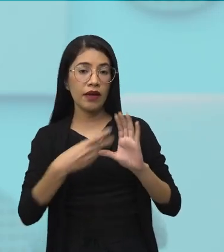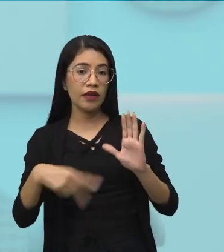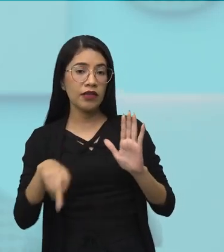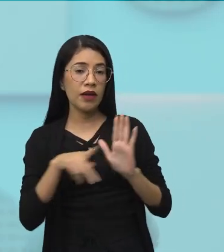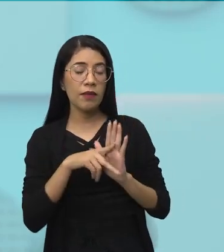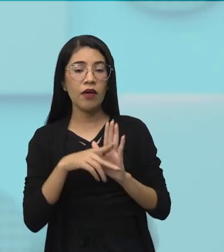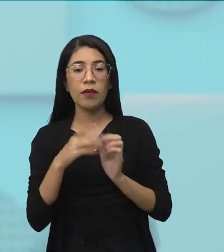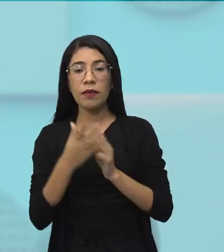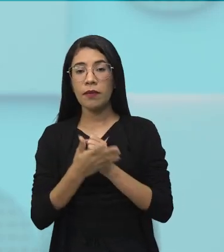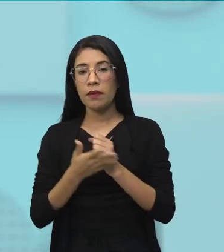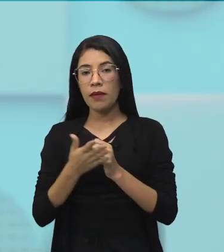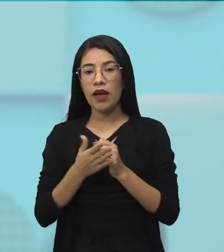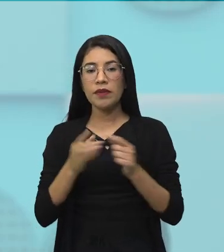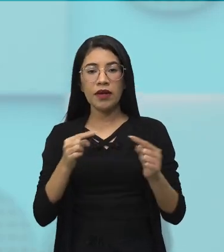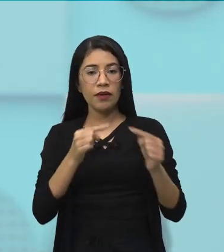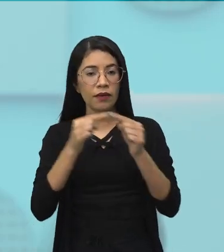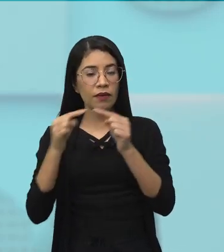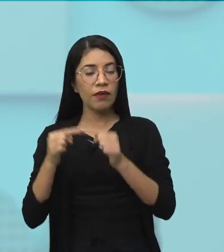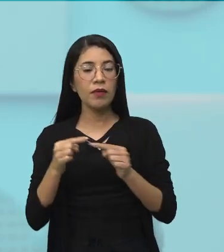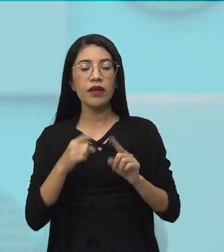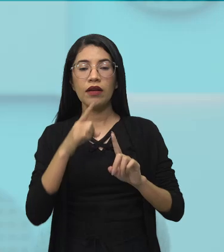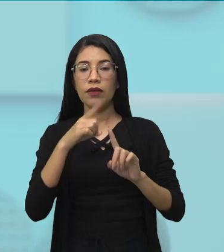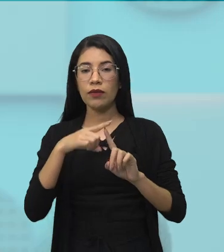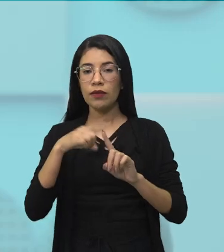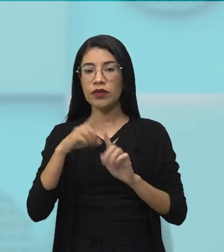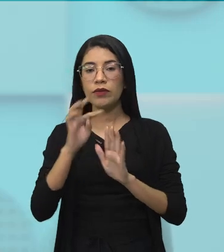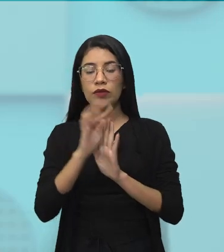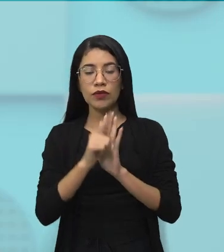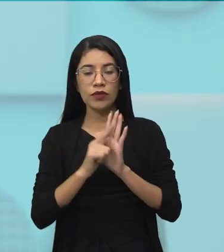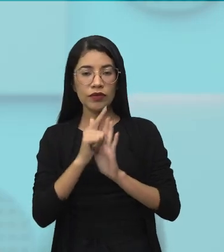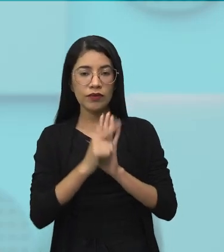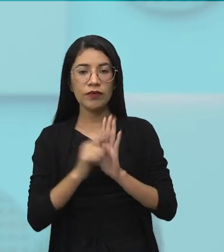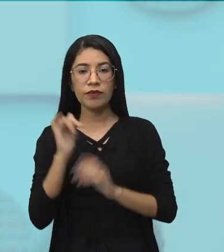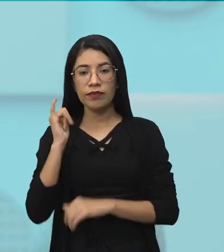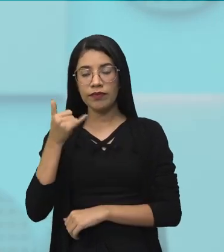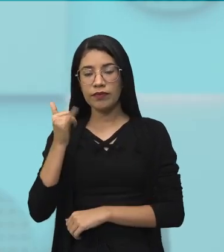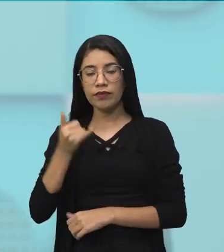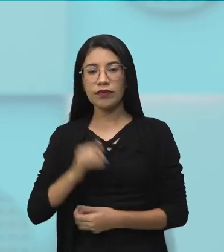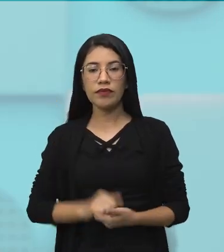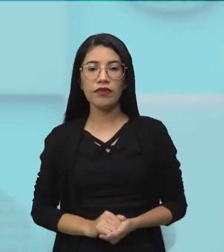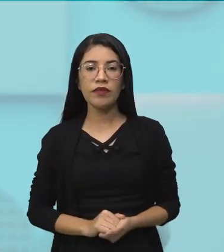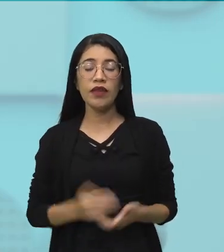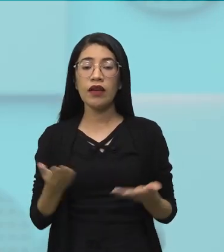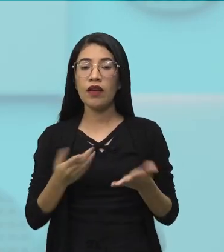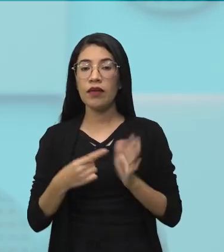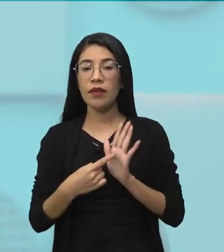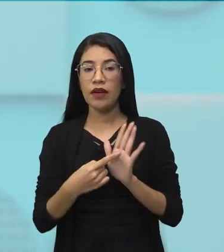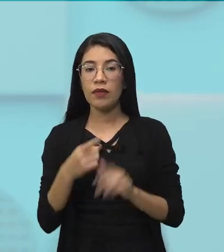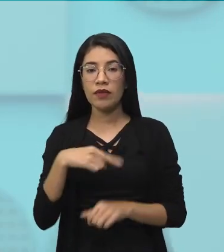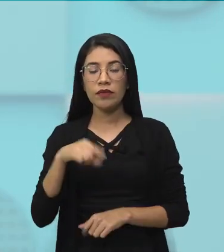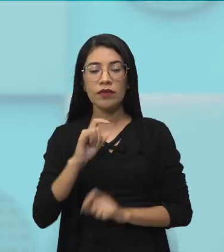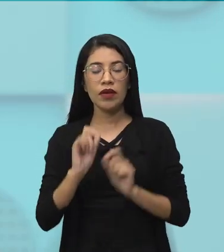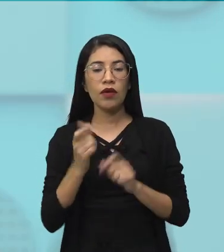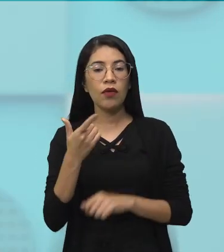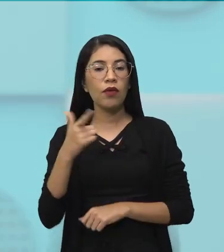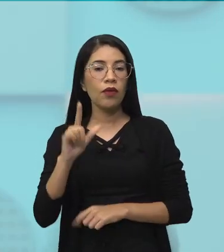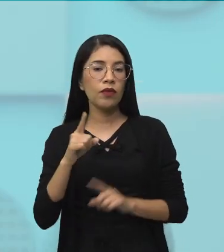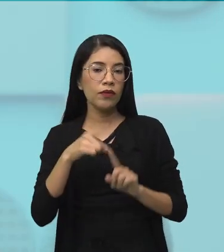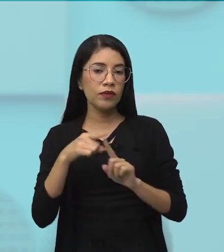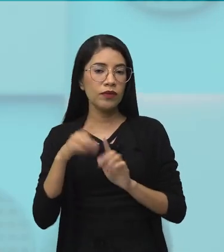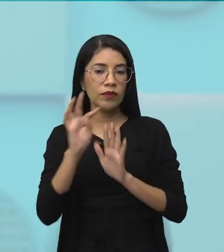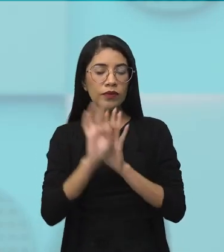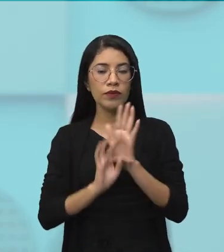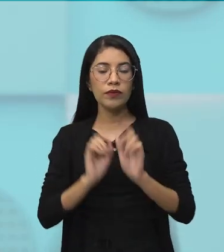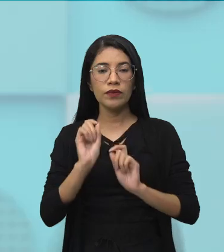característica básica para se enquadrar nesse tipo textual, certo? Agora eu vou apresentar para vocês mais um tipo